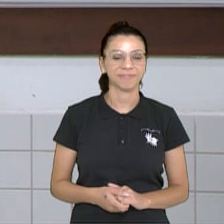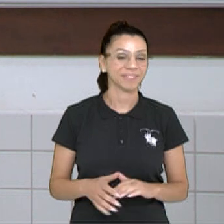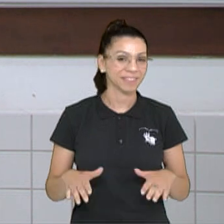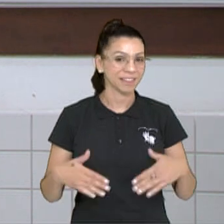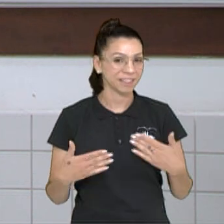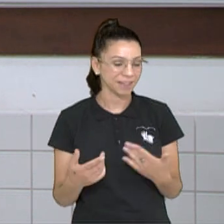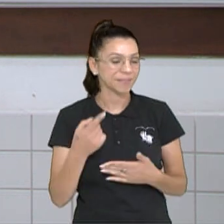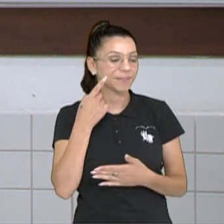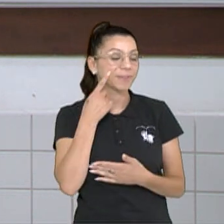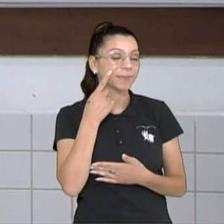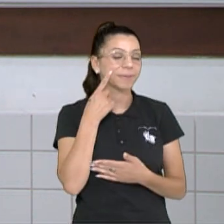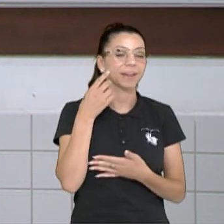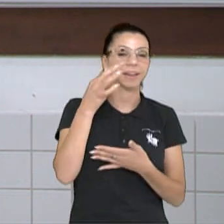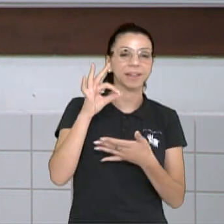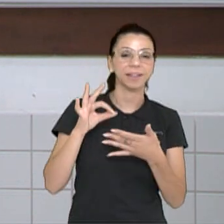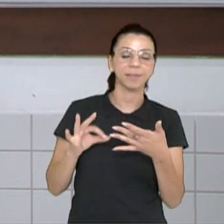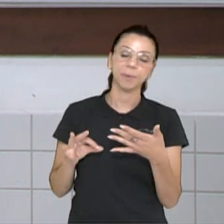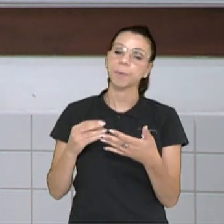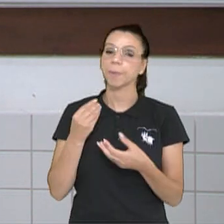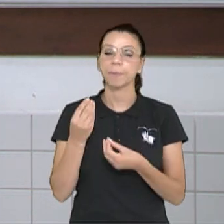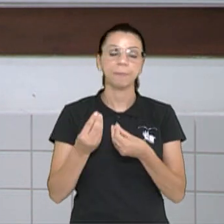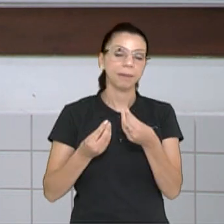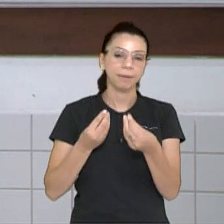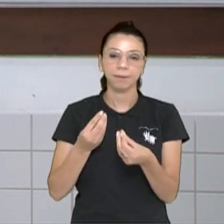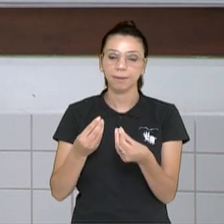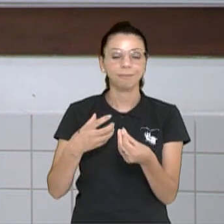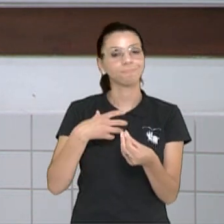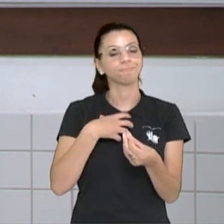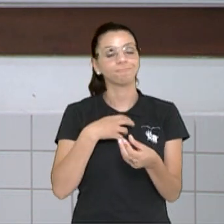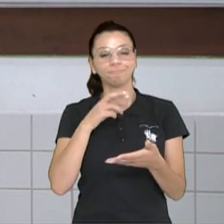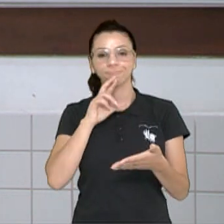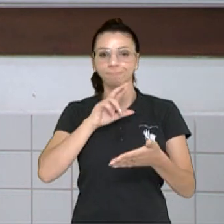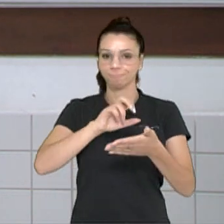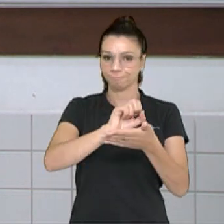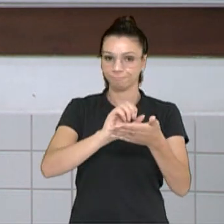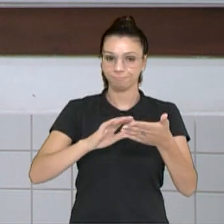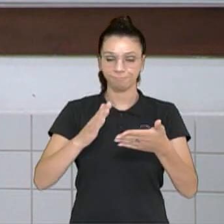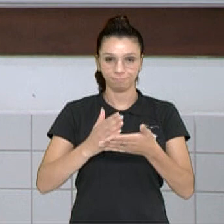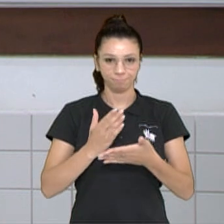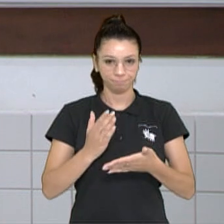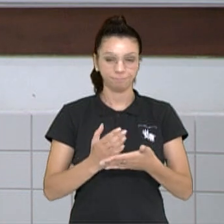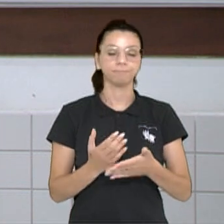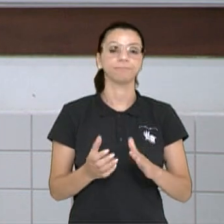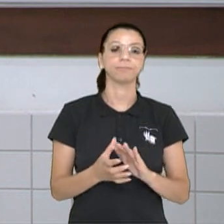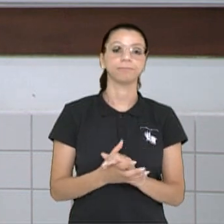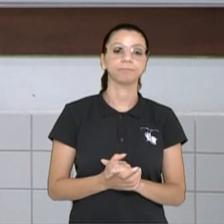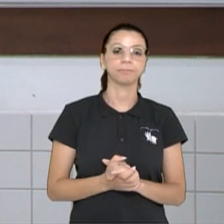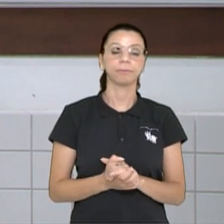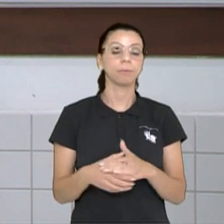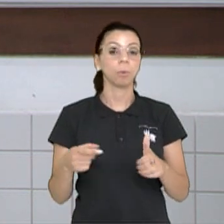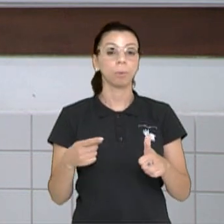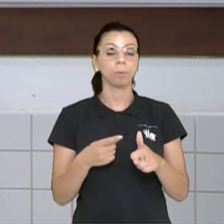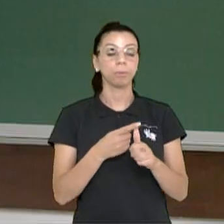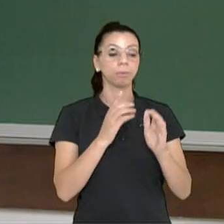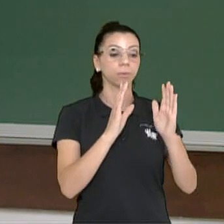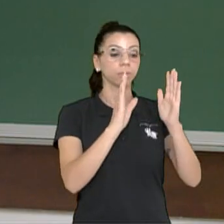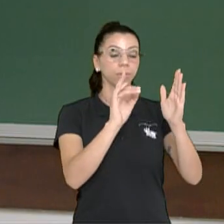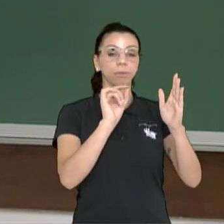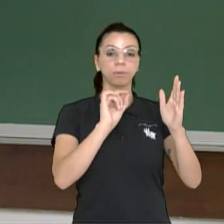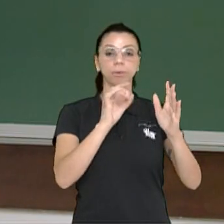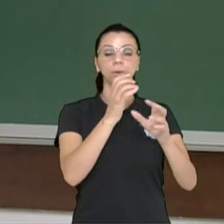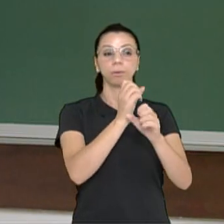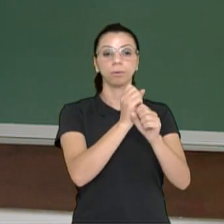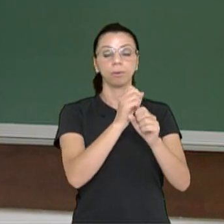Então vamos lá, gente, verificar aqui como que vocês resolveram essa atividade aí no caderno de vocês. O primeiro passo é o cálculo